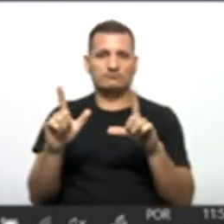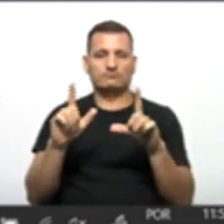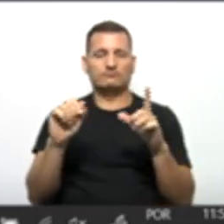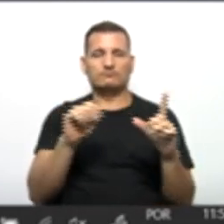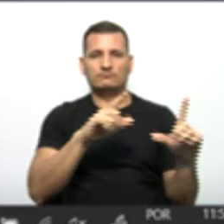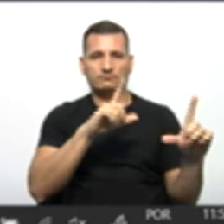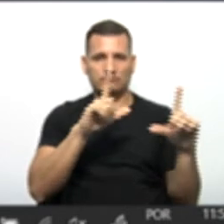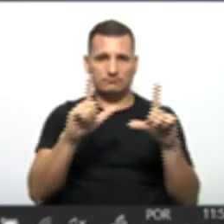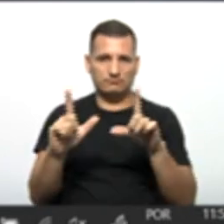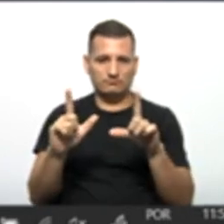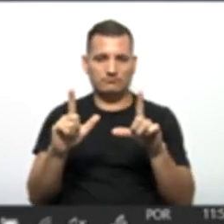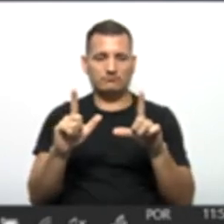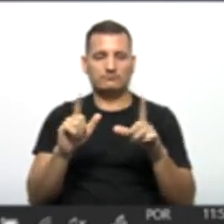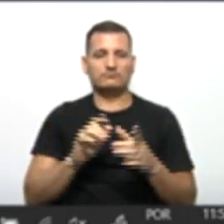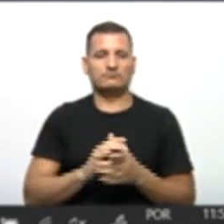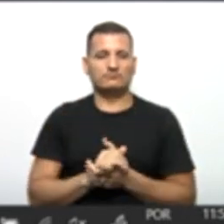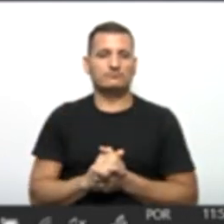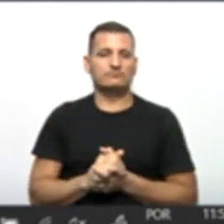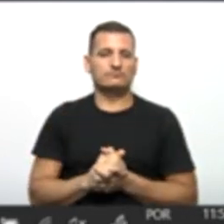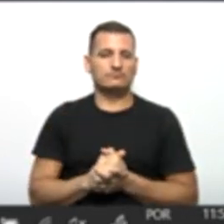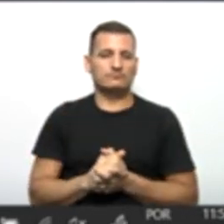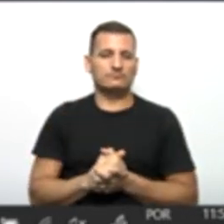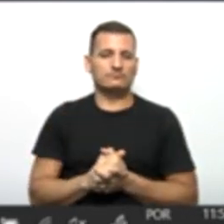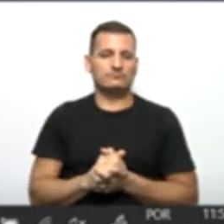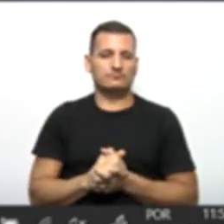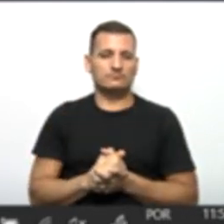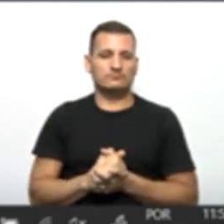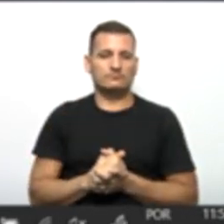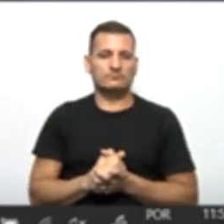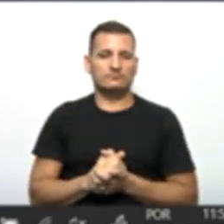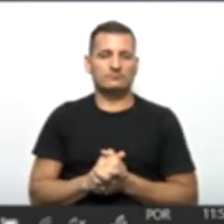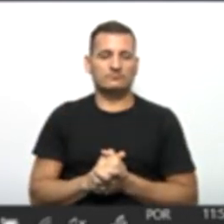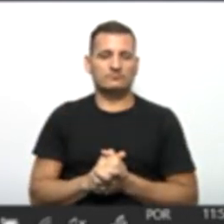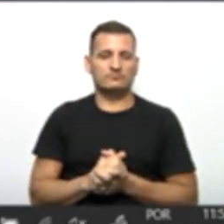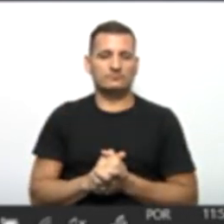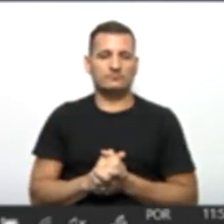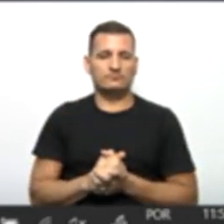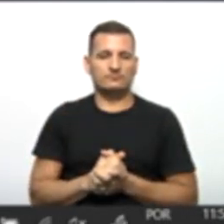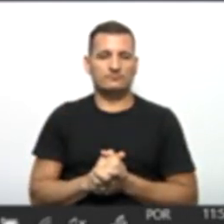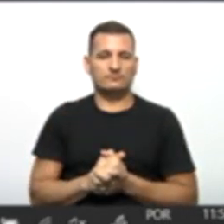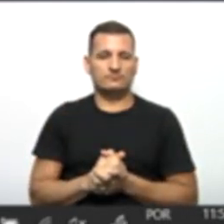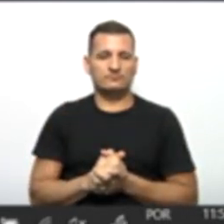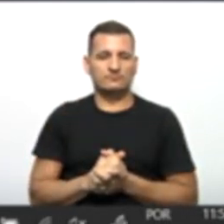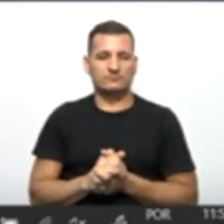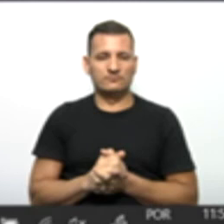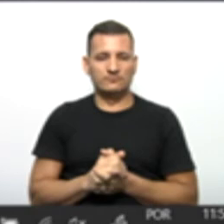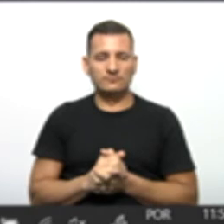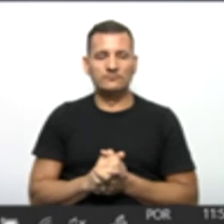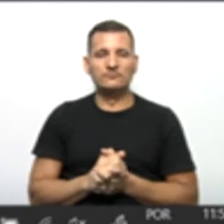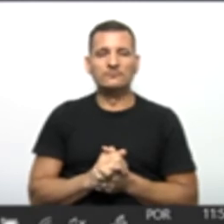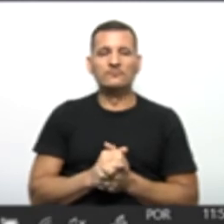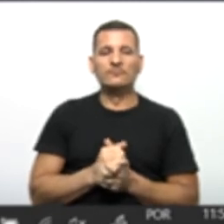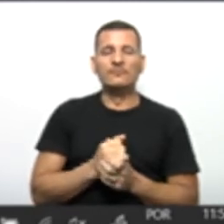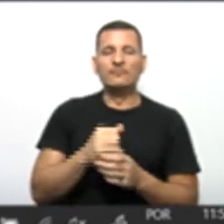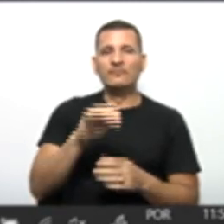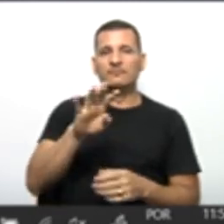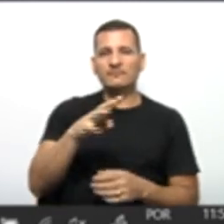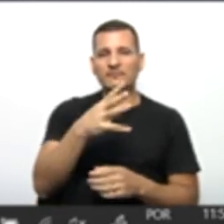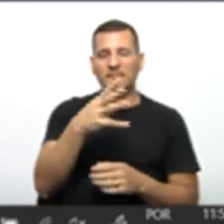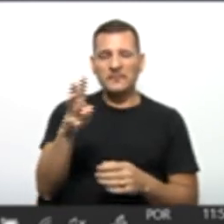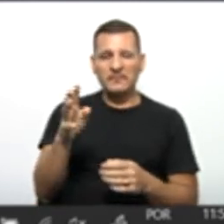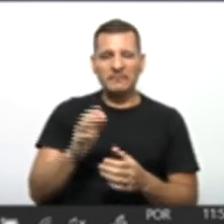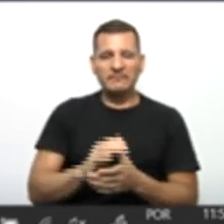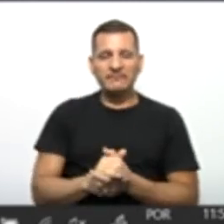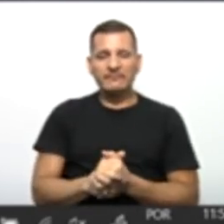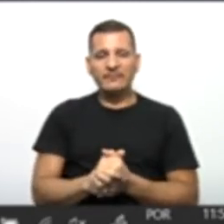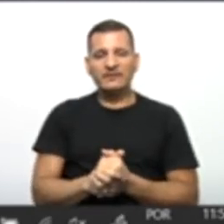página para isso aqui aí é que ele vai criar a página da criar tabela da função